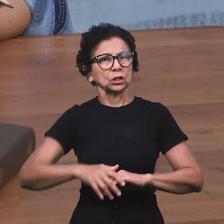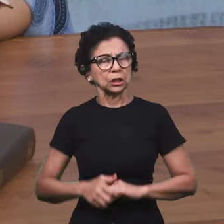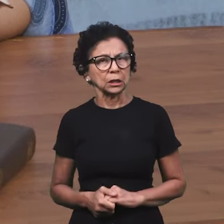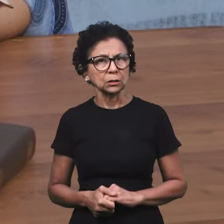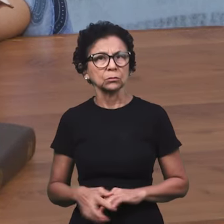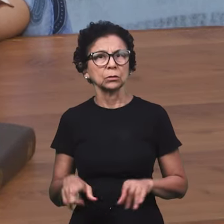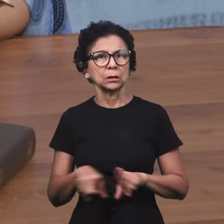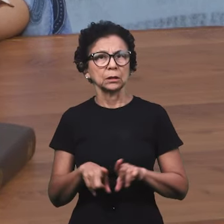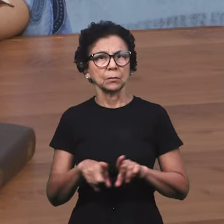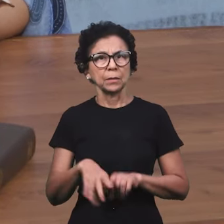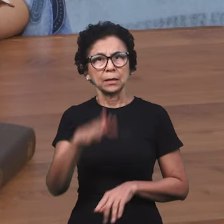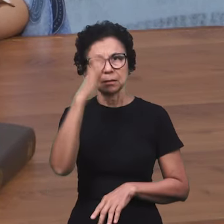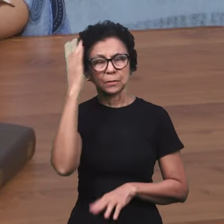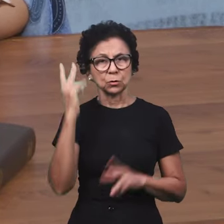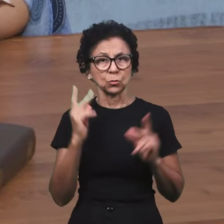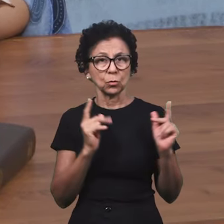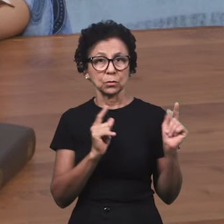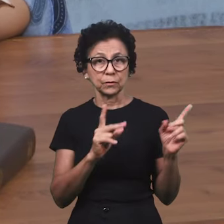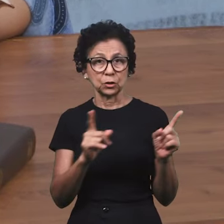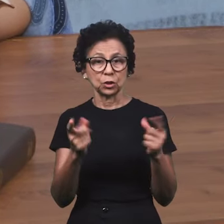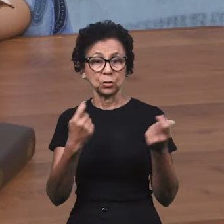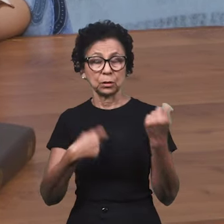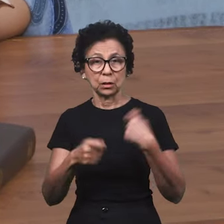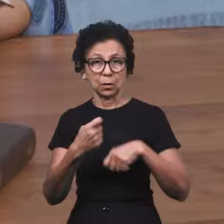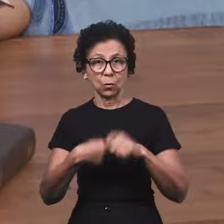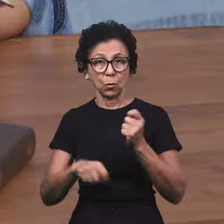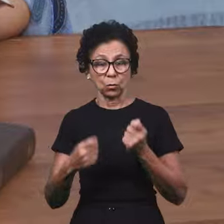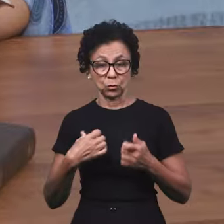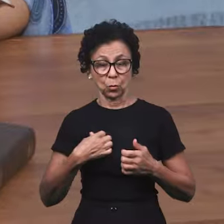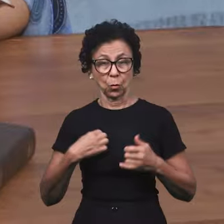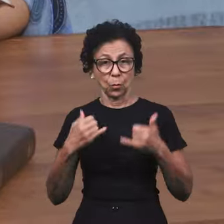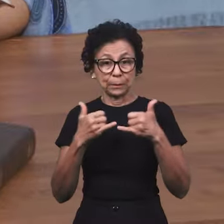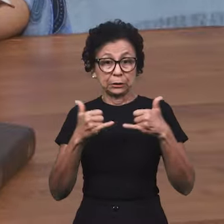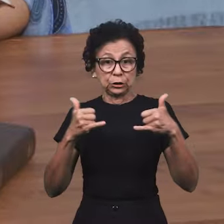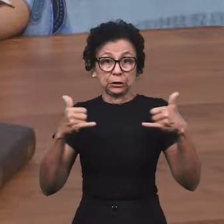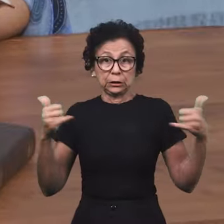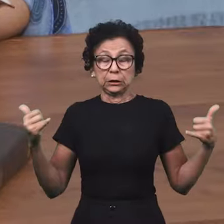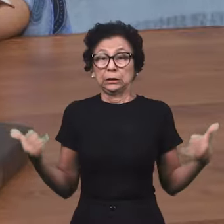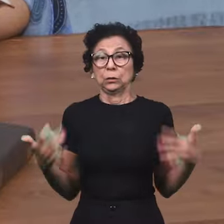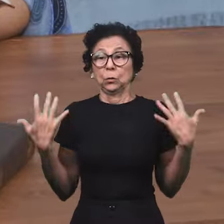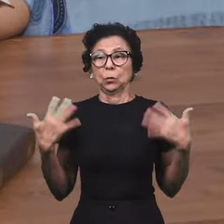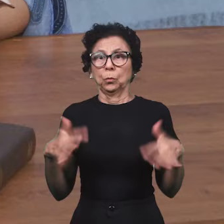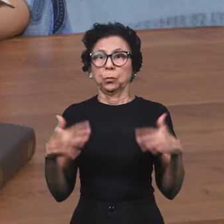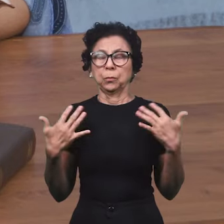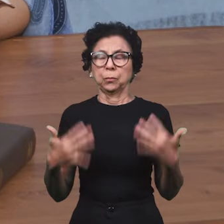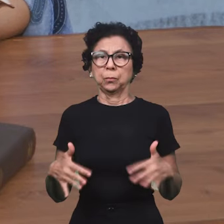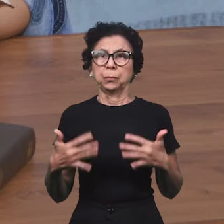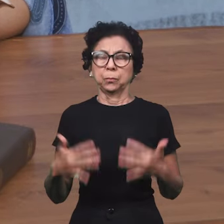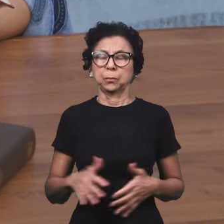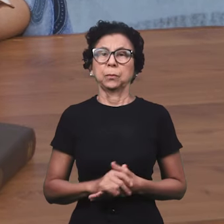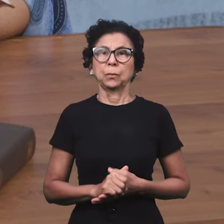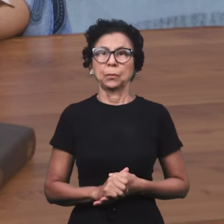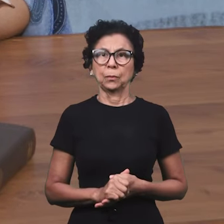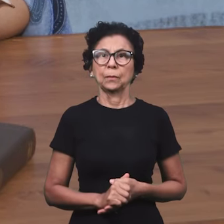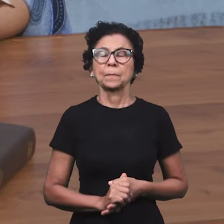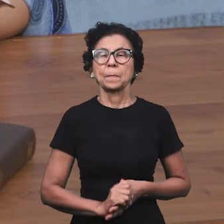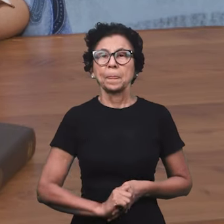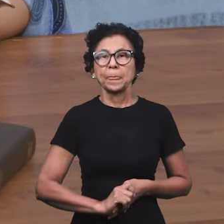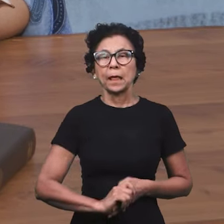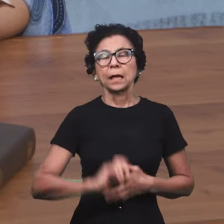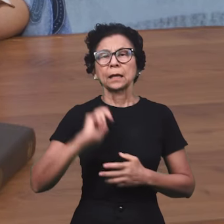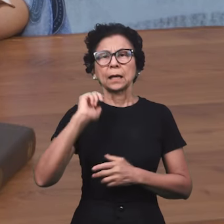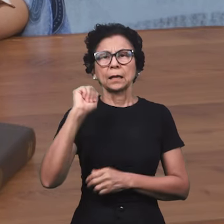por um certo preço. E faziam subir e sair do Egito cada carro por 600 siclos